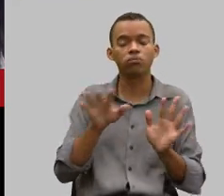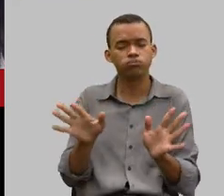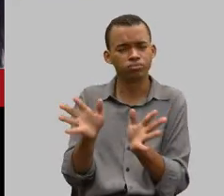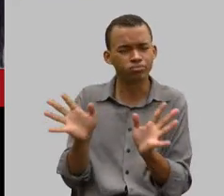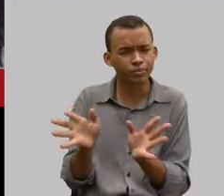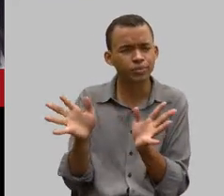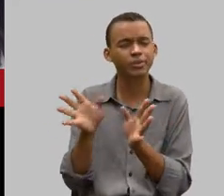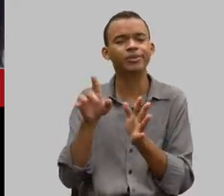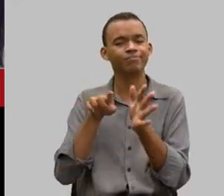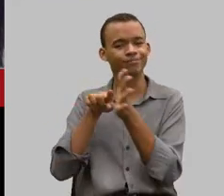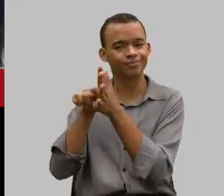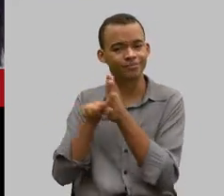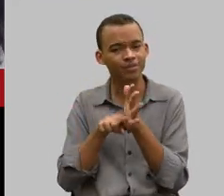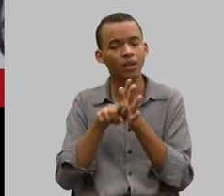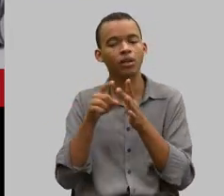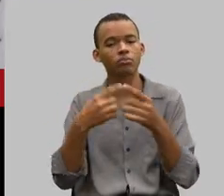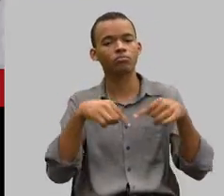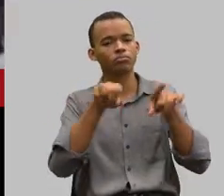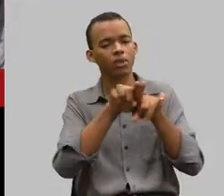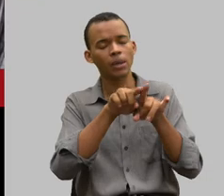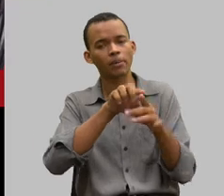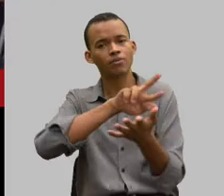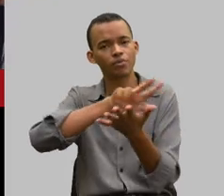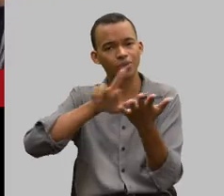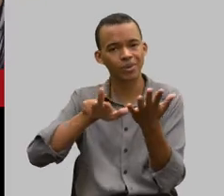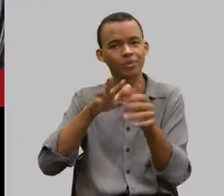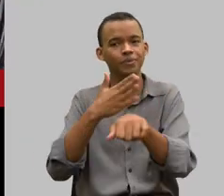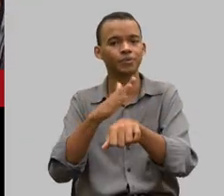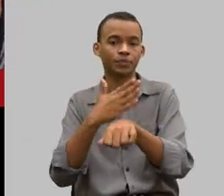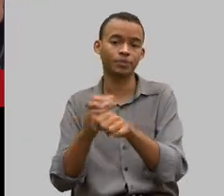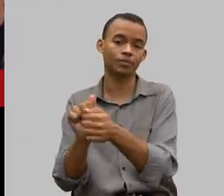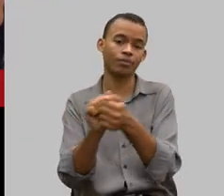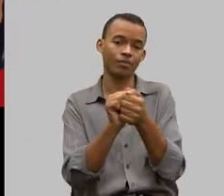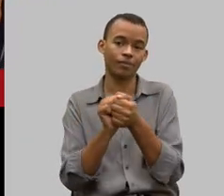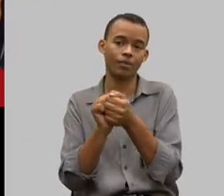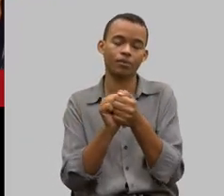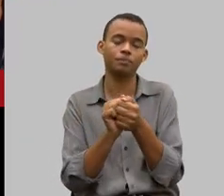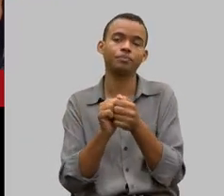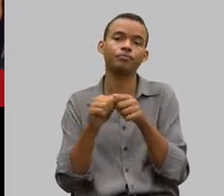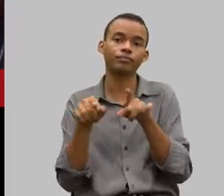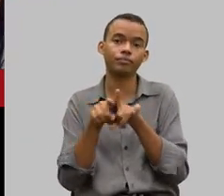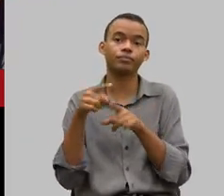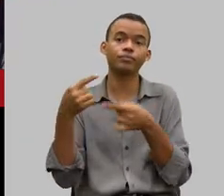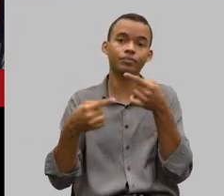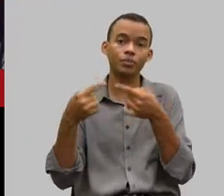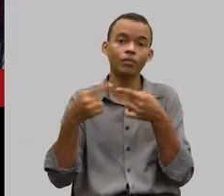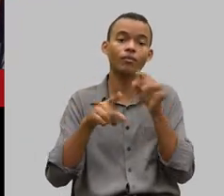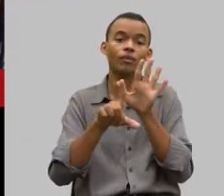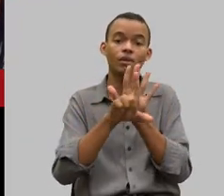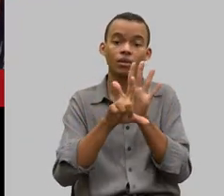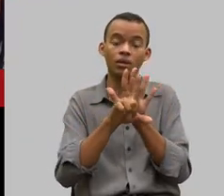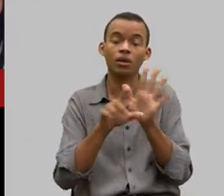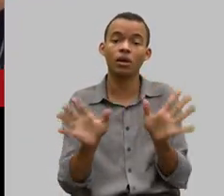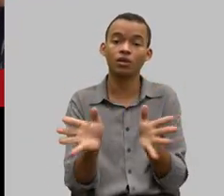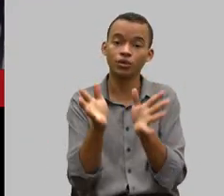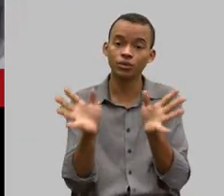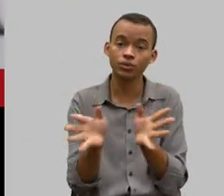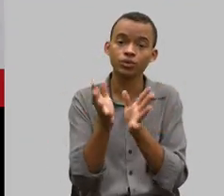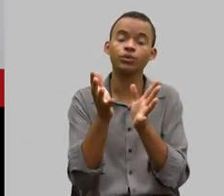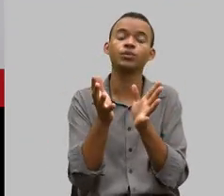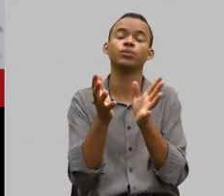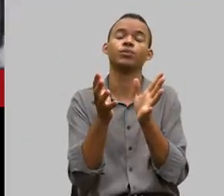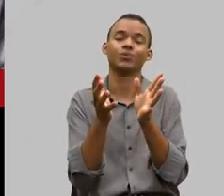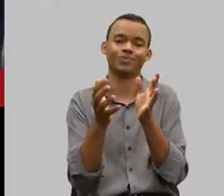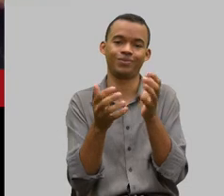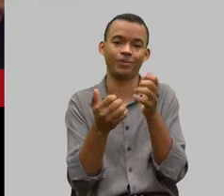todas essas ações e nós vamos discutir aqui secretário Marcelo aro a questão da lei do incentivo Estadual do Esporte